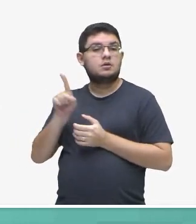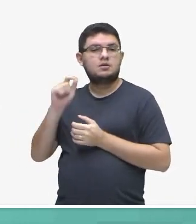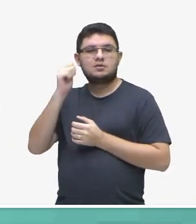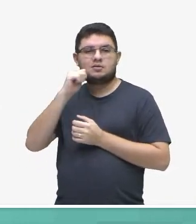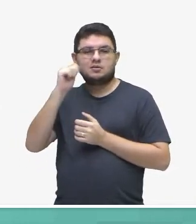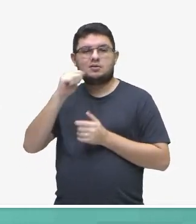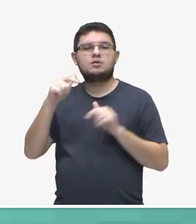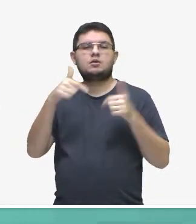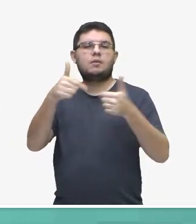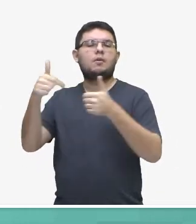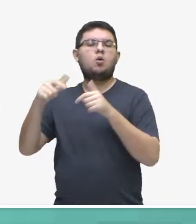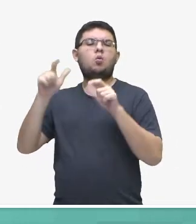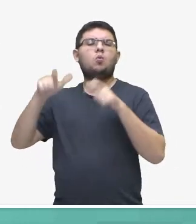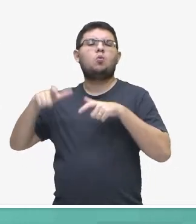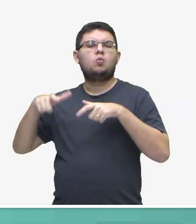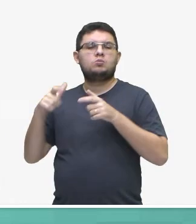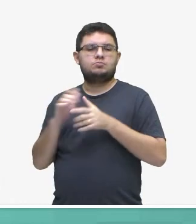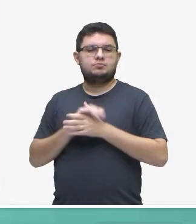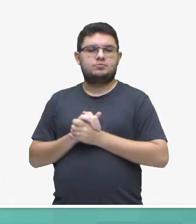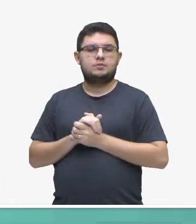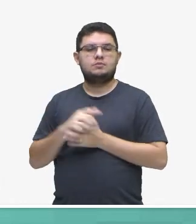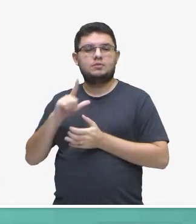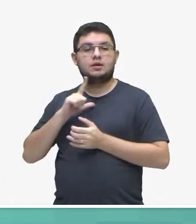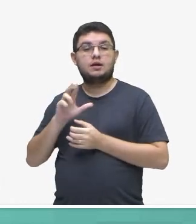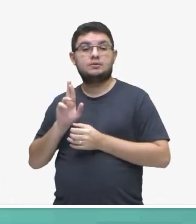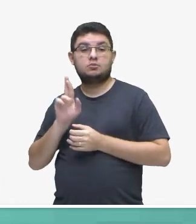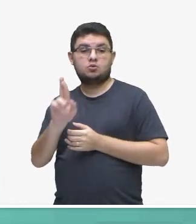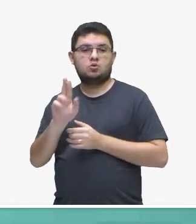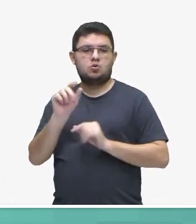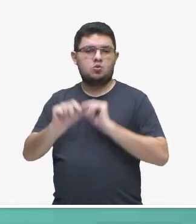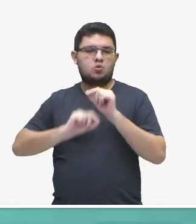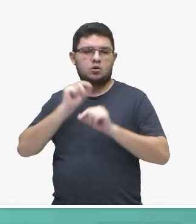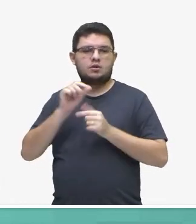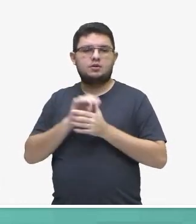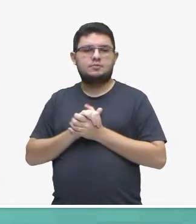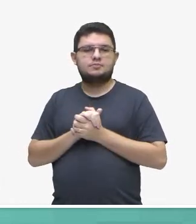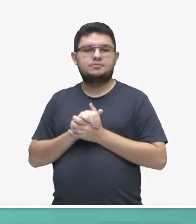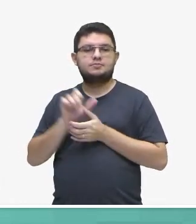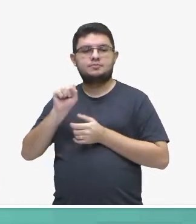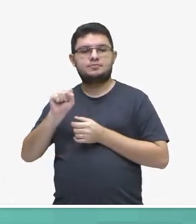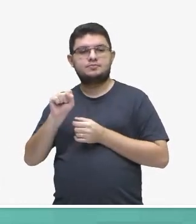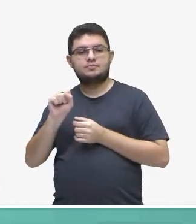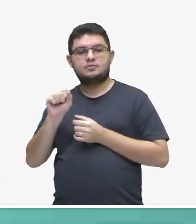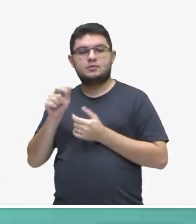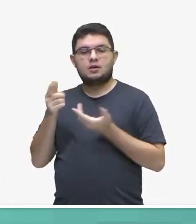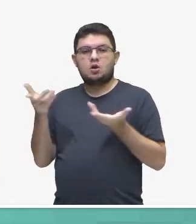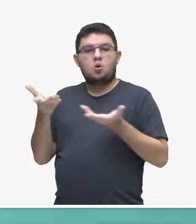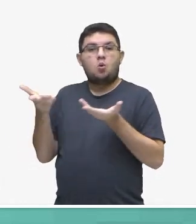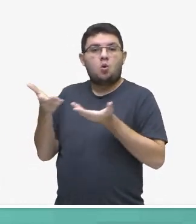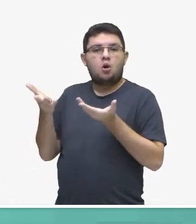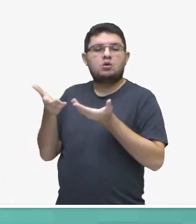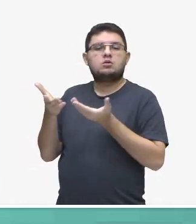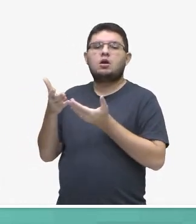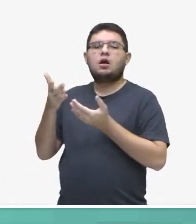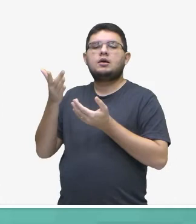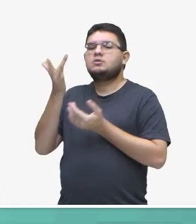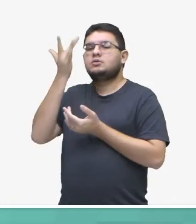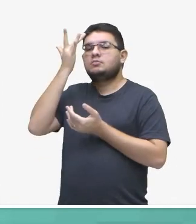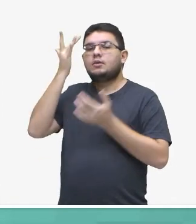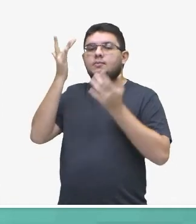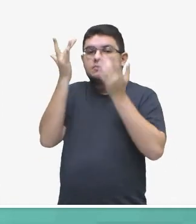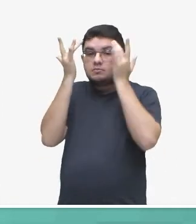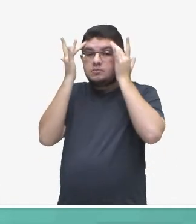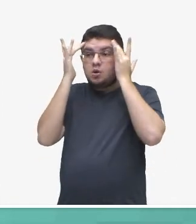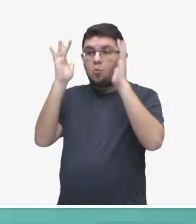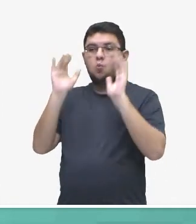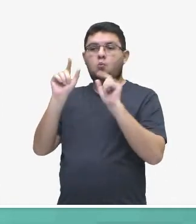aí eu tenho a resposta: she works on Fifth Avenue. Ela não quer saber com quem agora. Quando eu estou perguntando, né, com where, eu quero